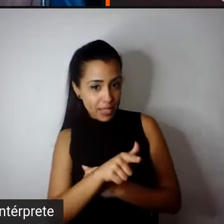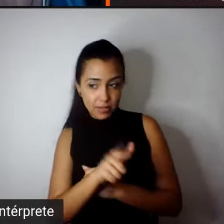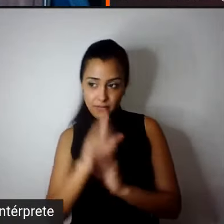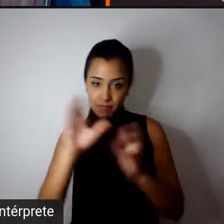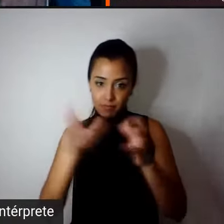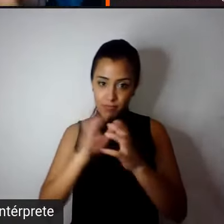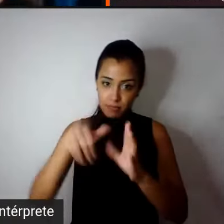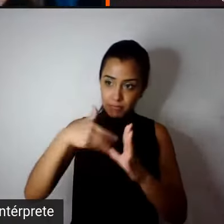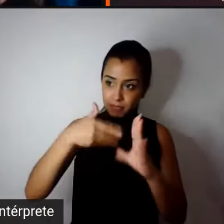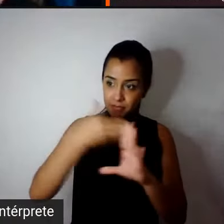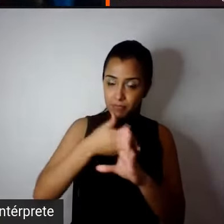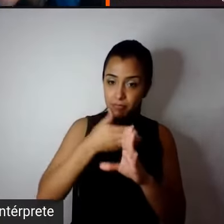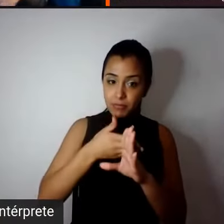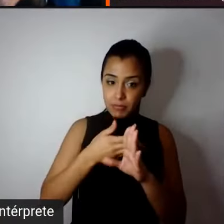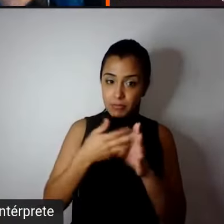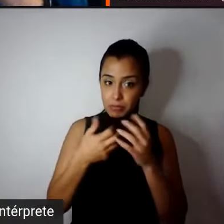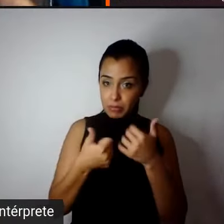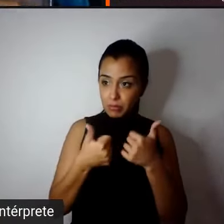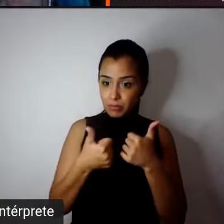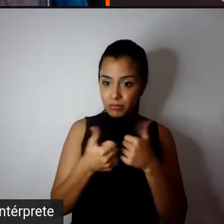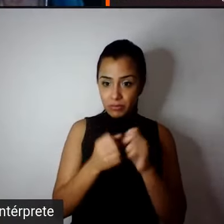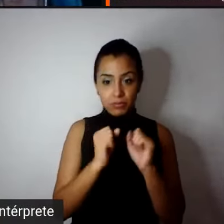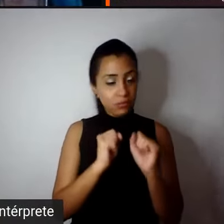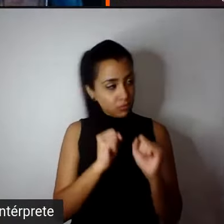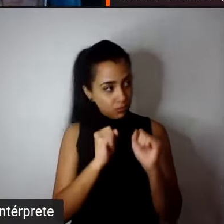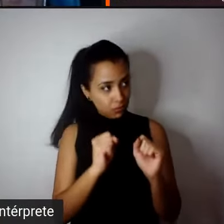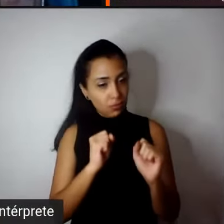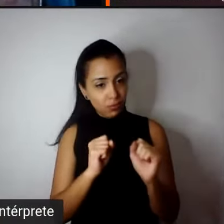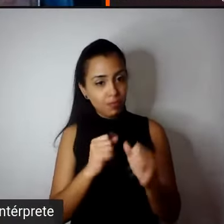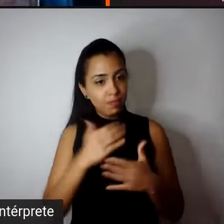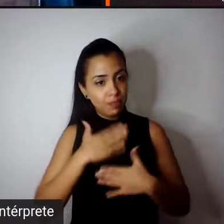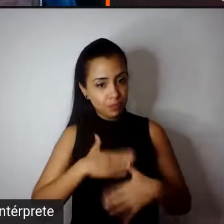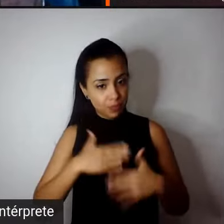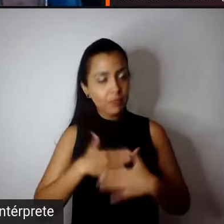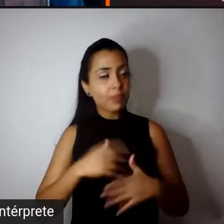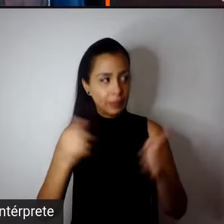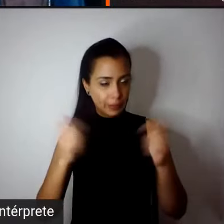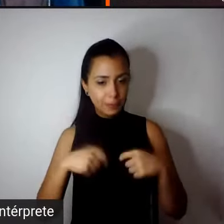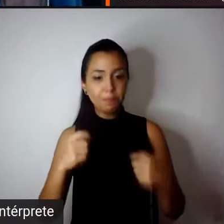produção? Aplicativos, é o nome.